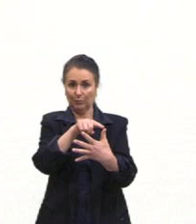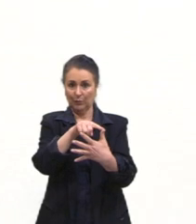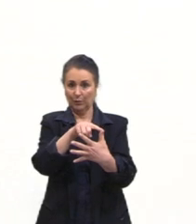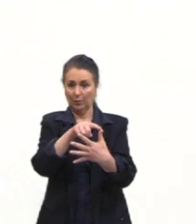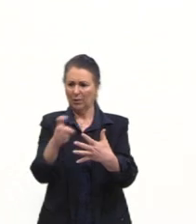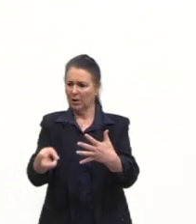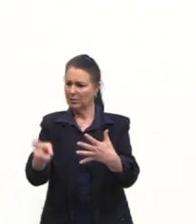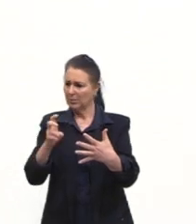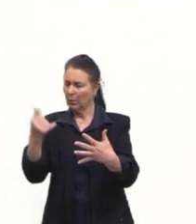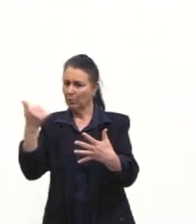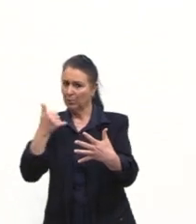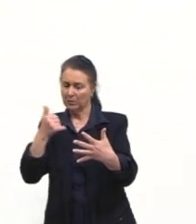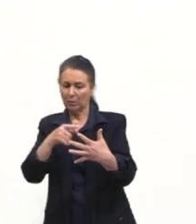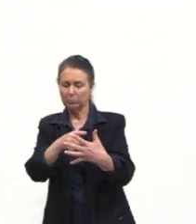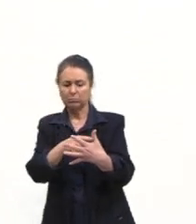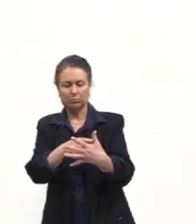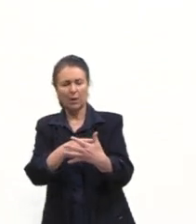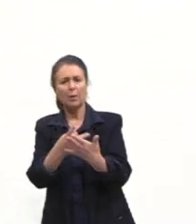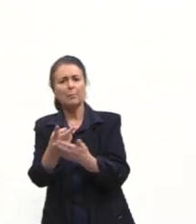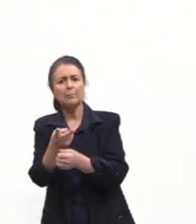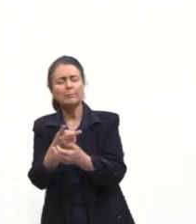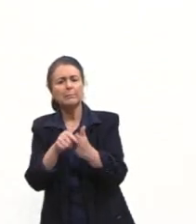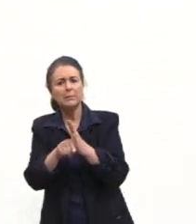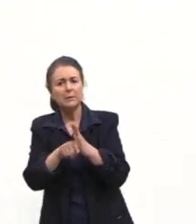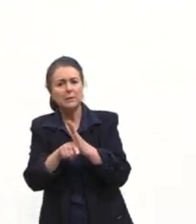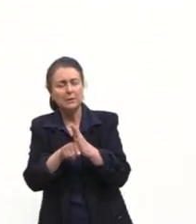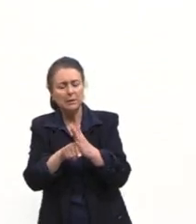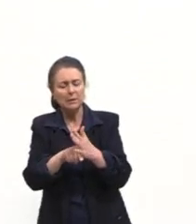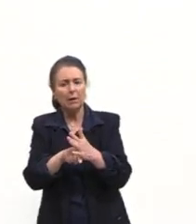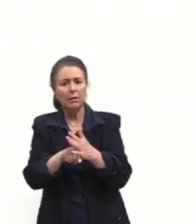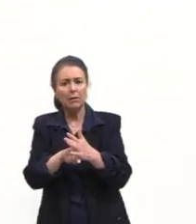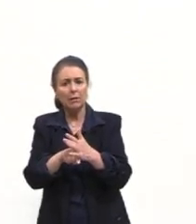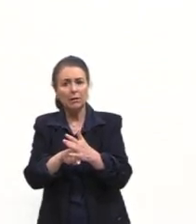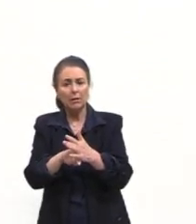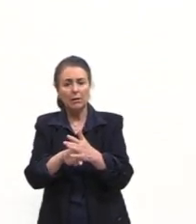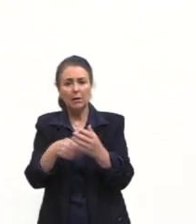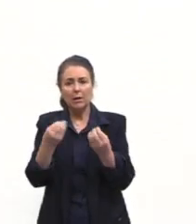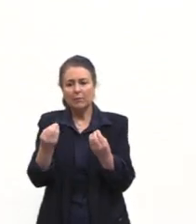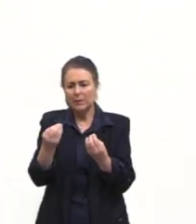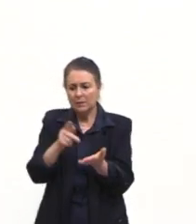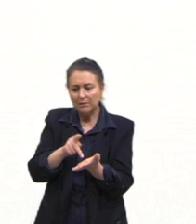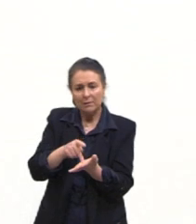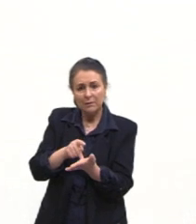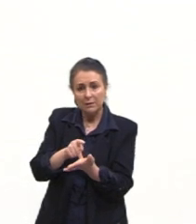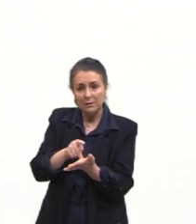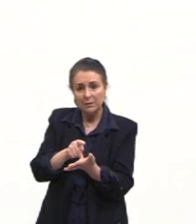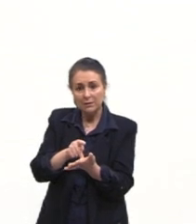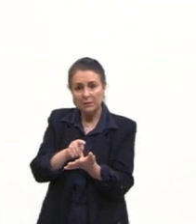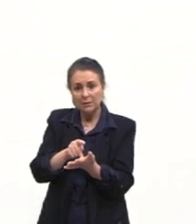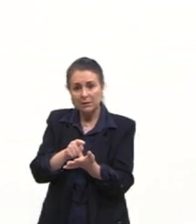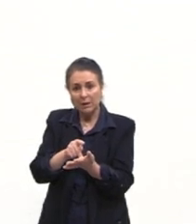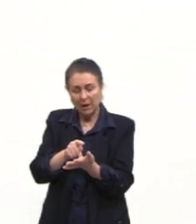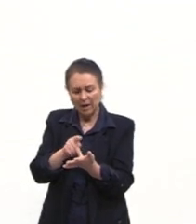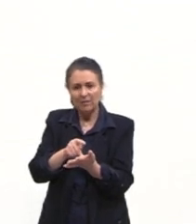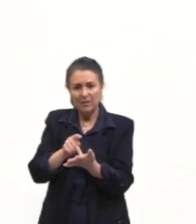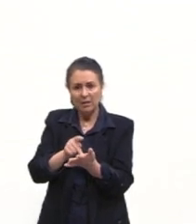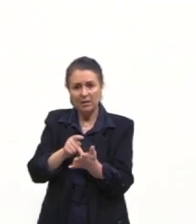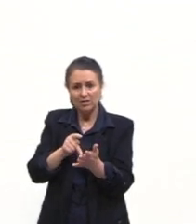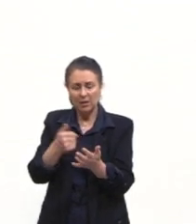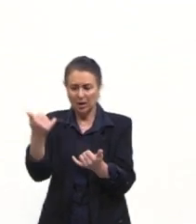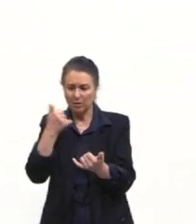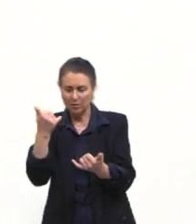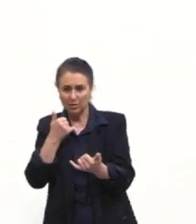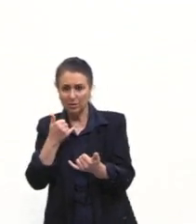uma informação? Checa essa informação. Pesquisa se aquilo que você recebeu é de fato verdade.